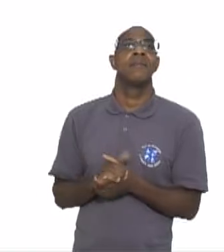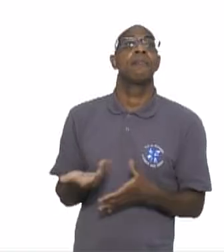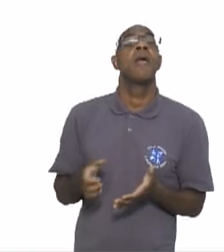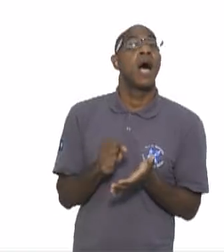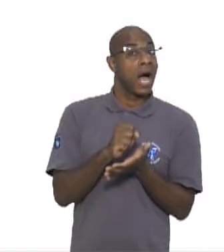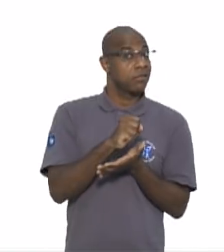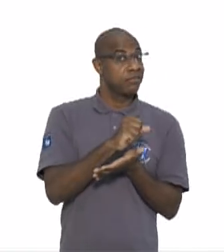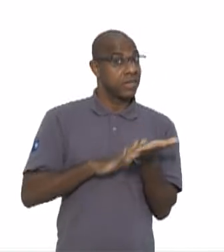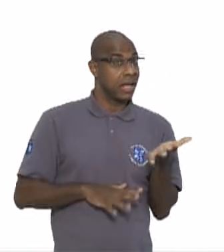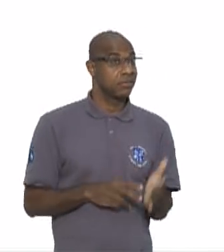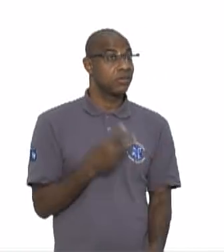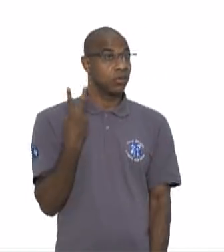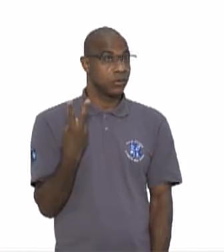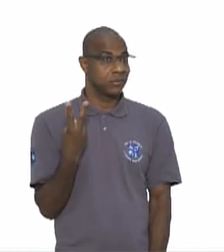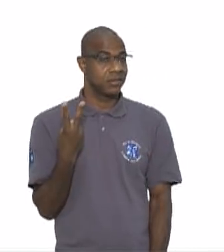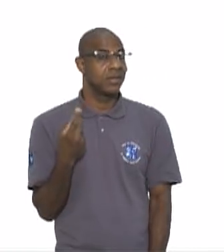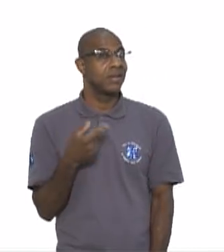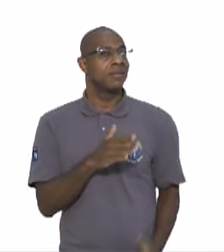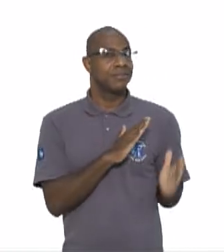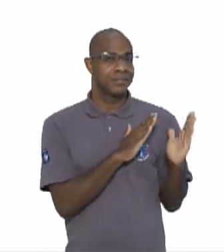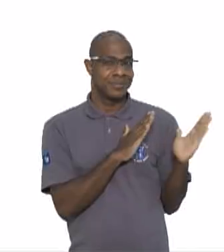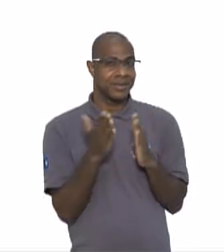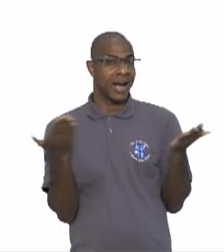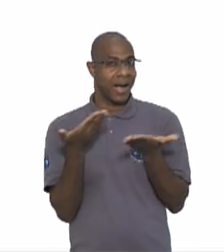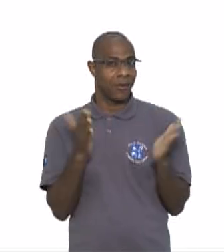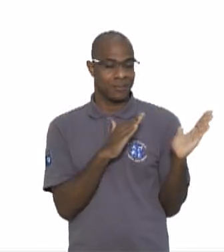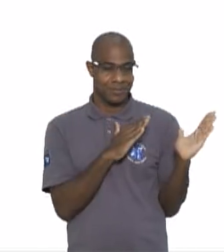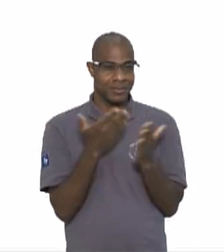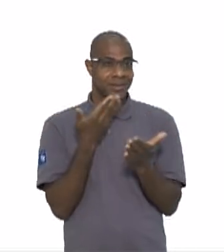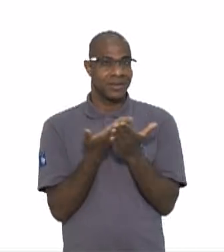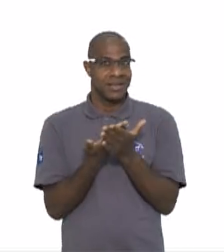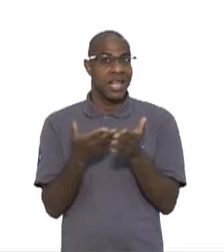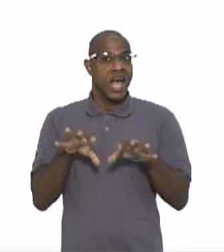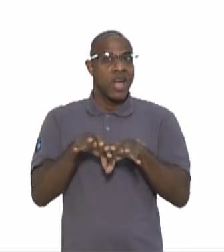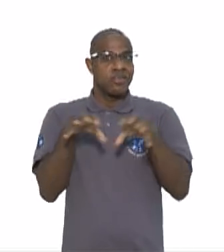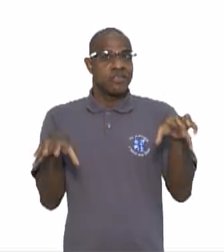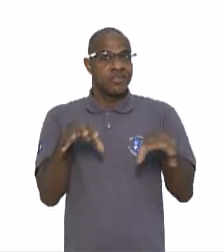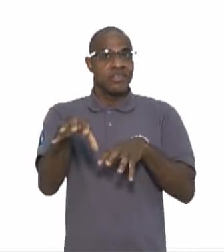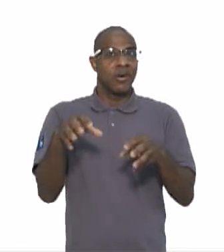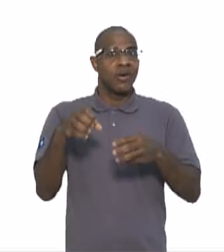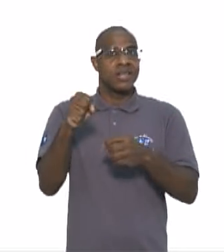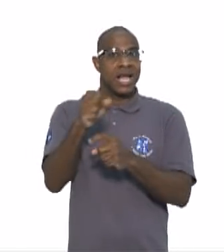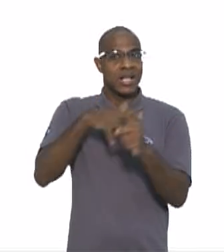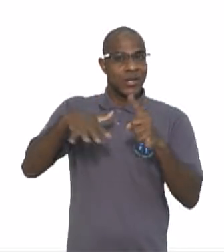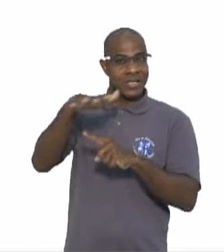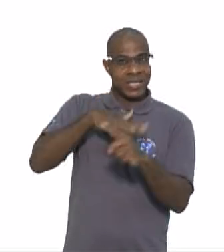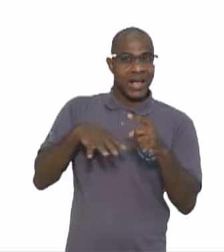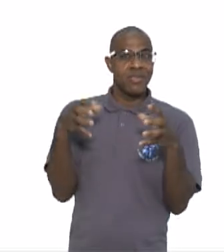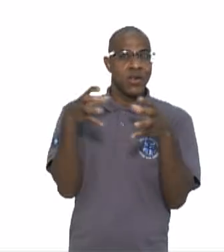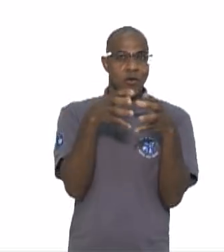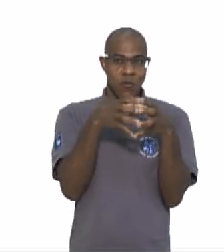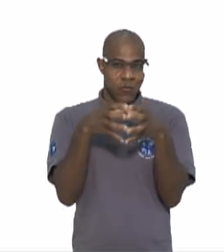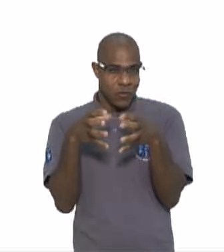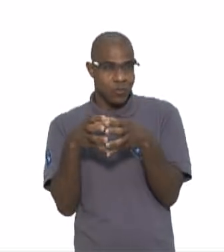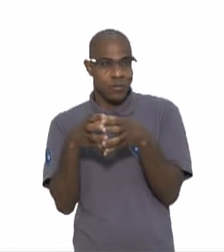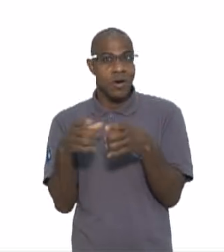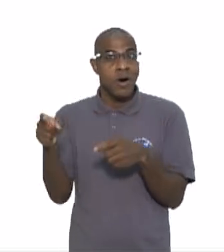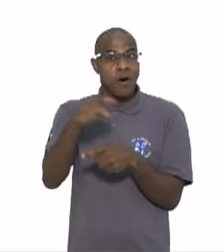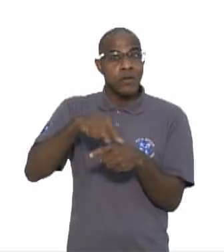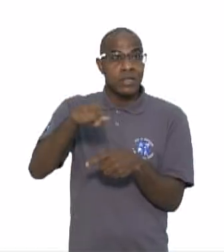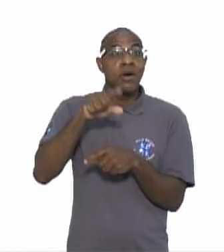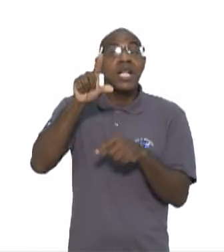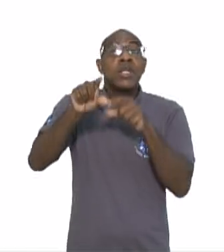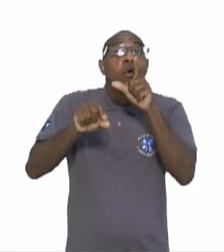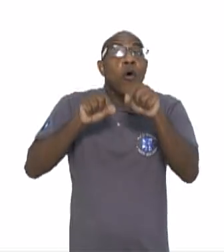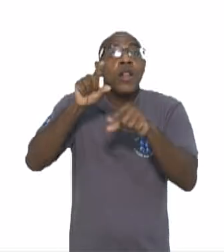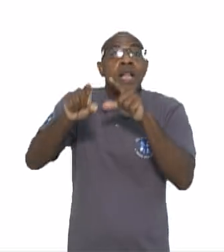Atividade 2. De acordo com o que a gente viu até no momento da divisão da sociedade, as três ordens, os grupos, né, vocês vão